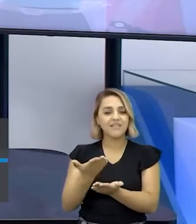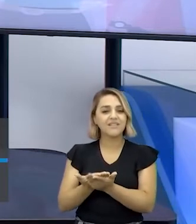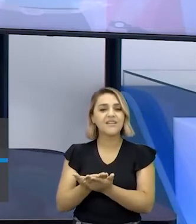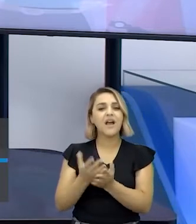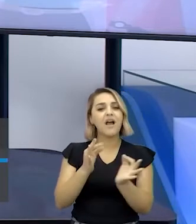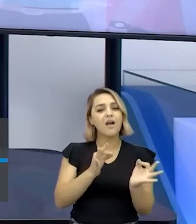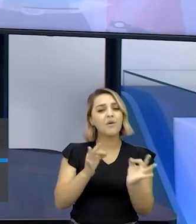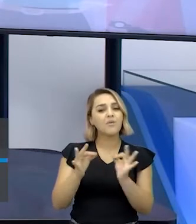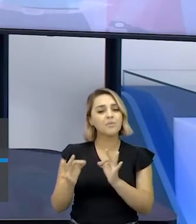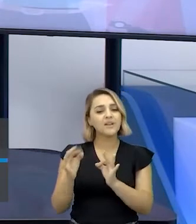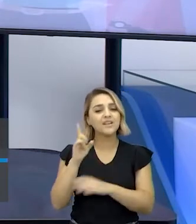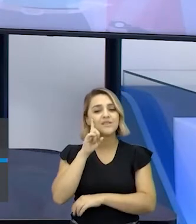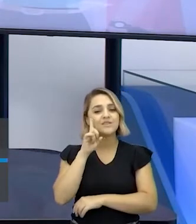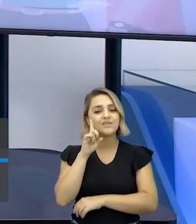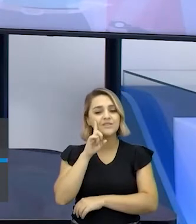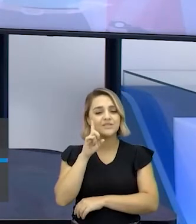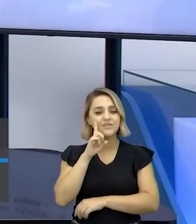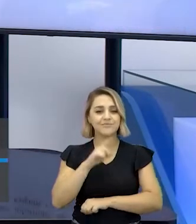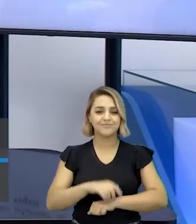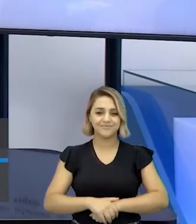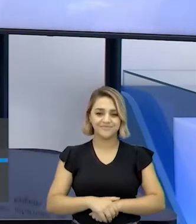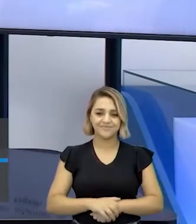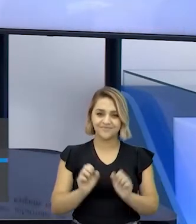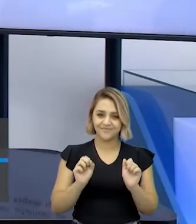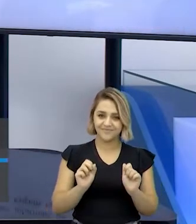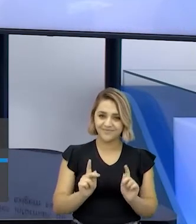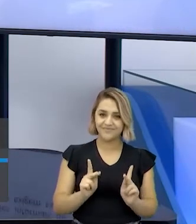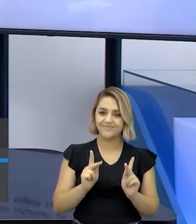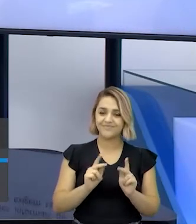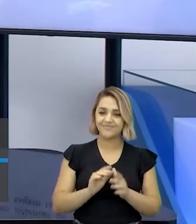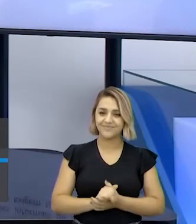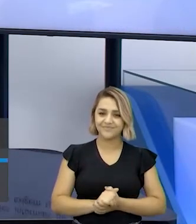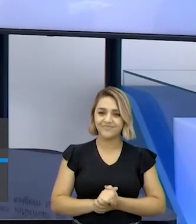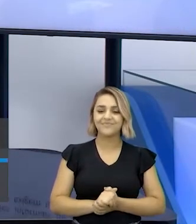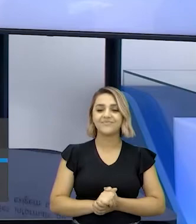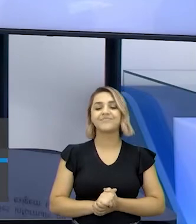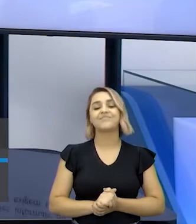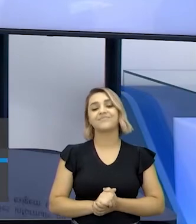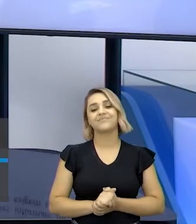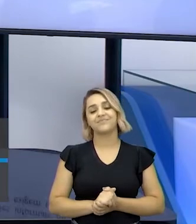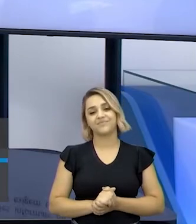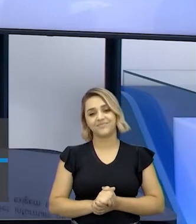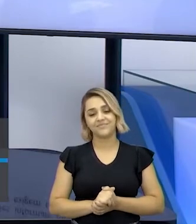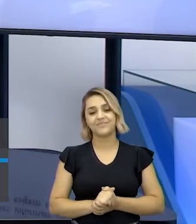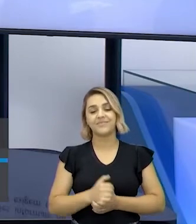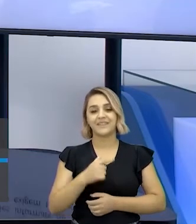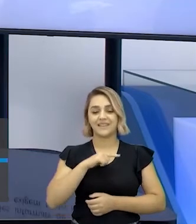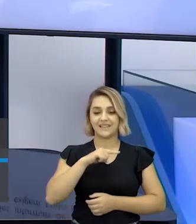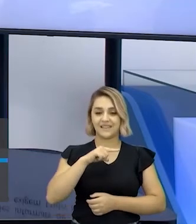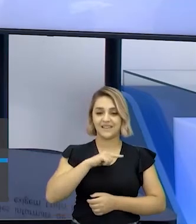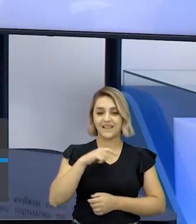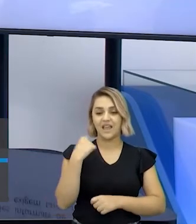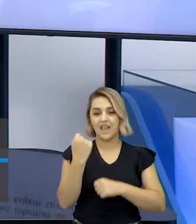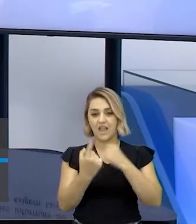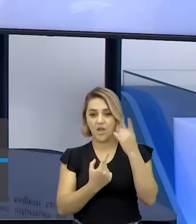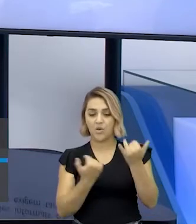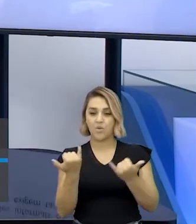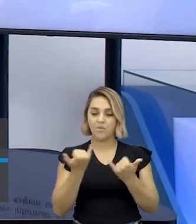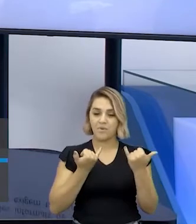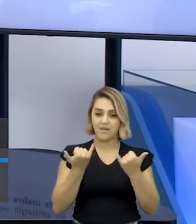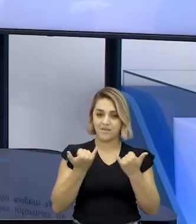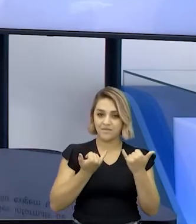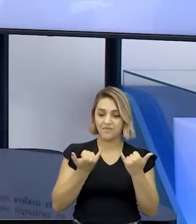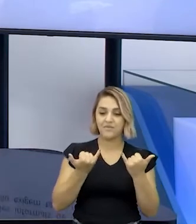dia e com os outros componentes, ok? E aí temos algumas informações aí, um conceituando